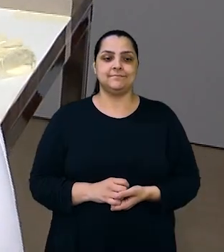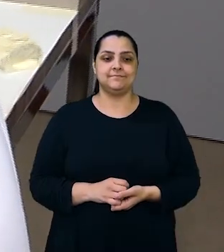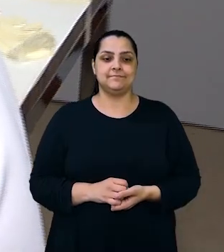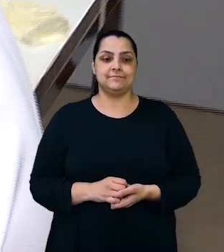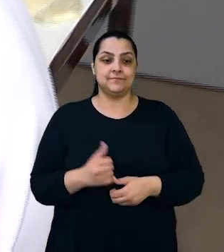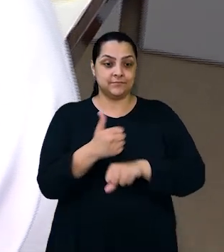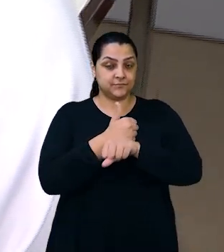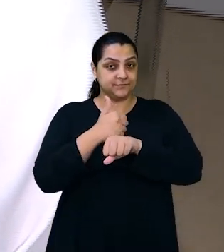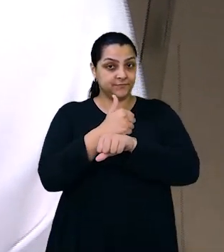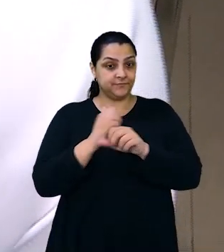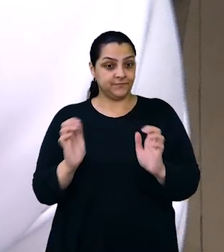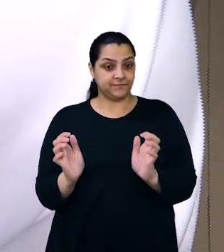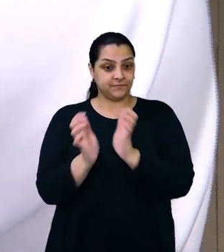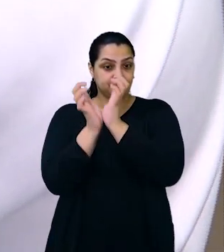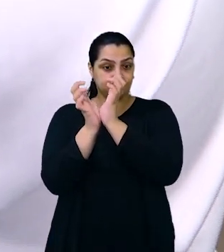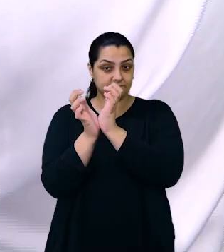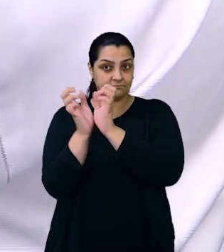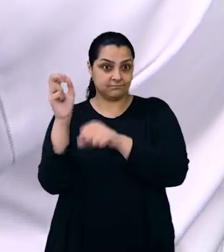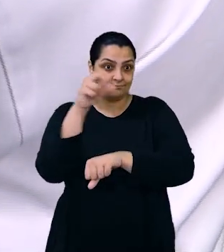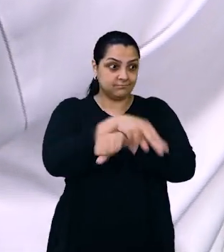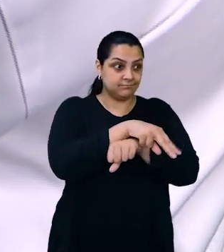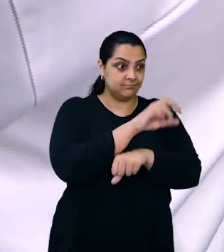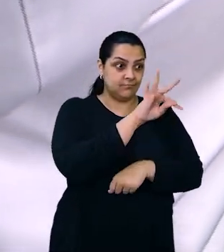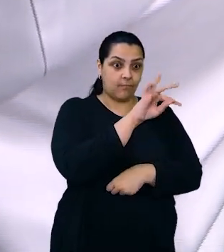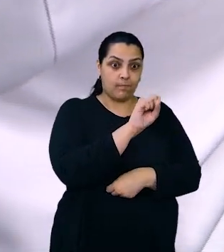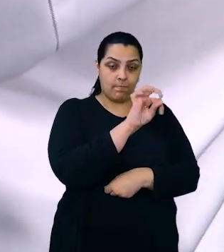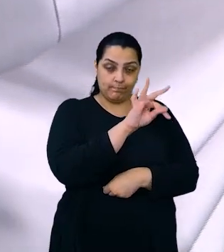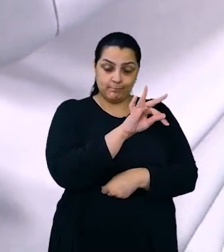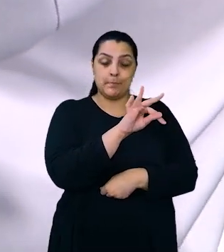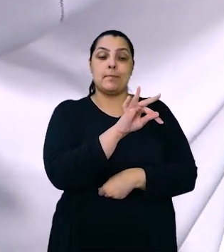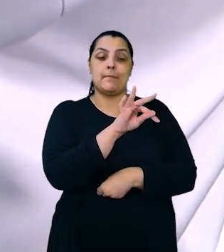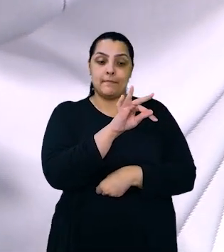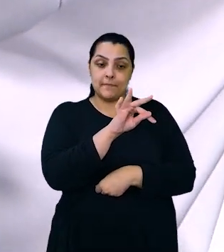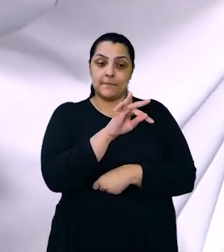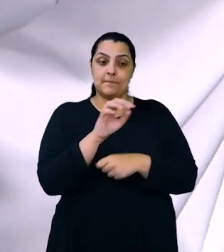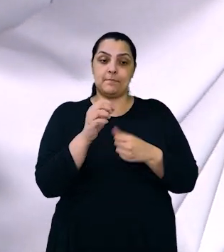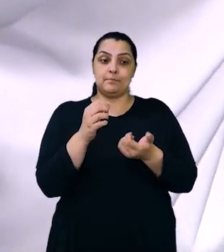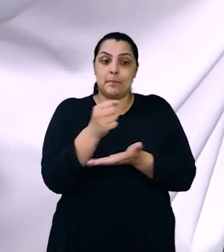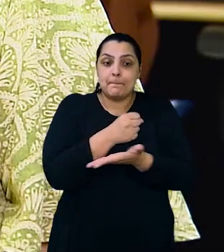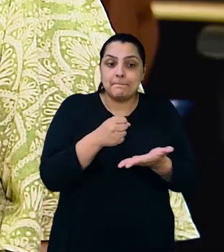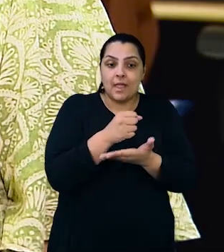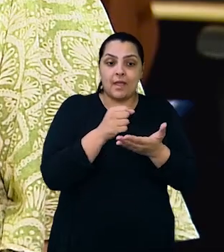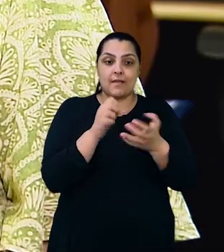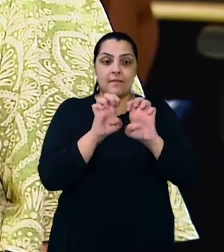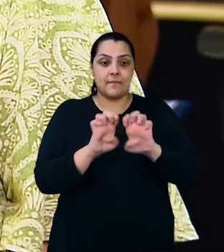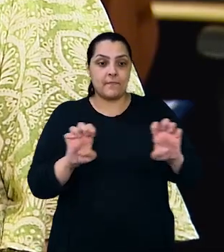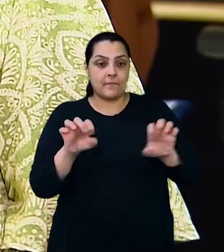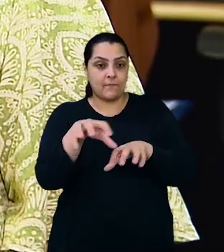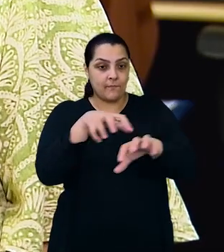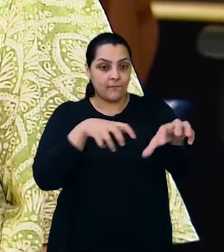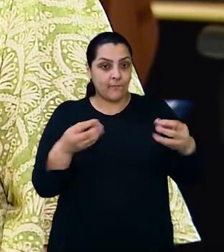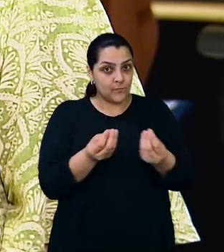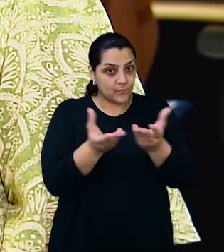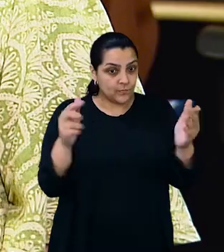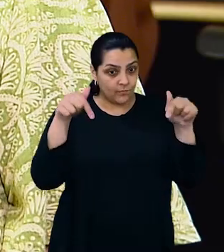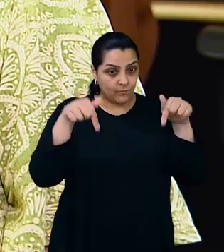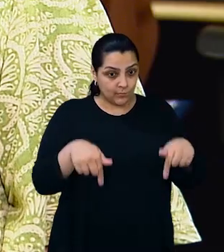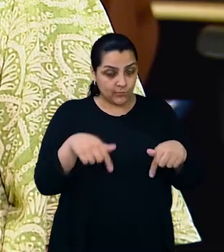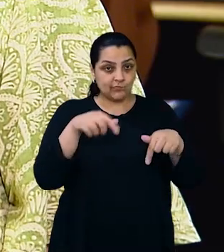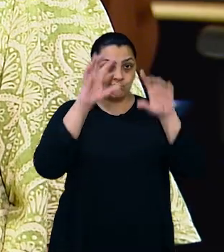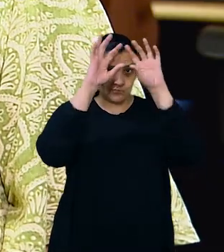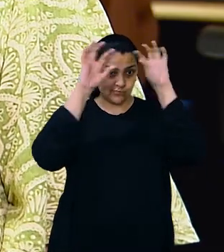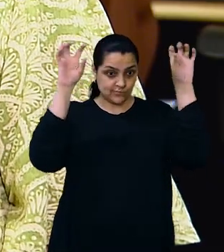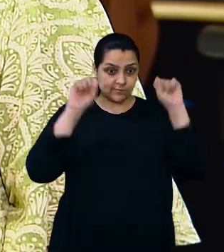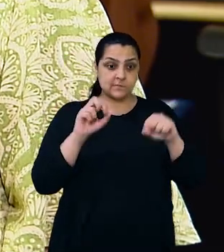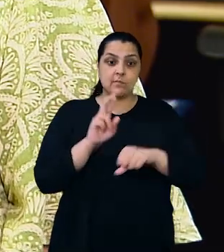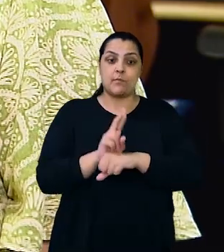Para os profissionais da PAI que atuam no TST, a estrutura organizacional disponibilizada pelo